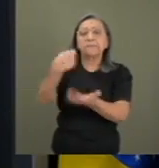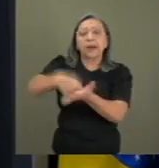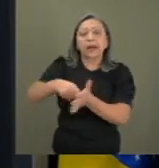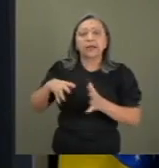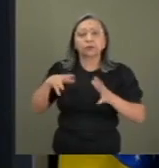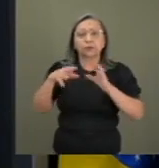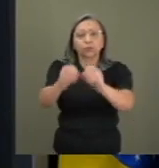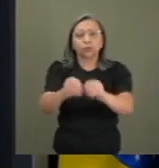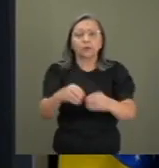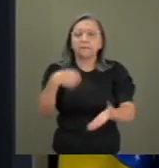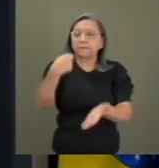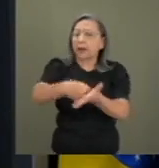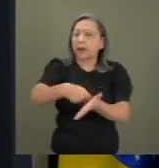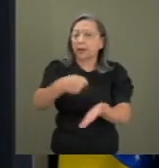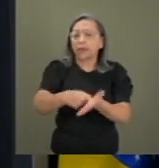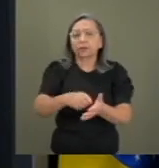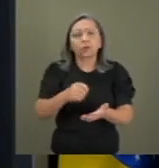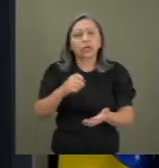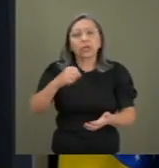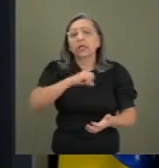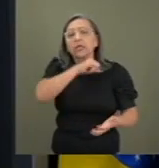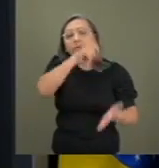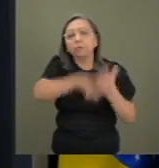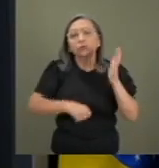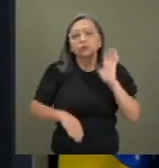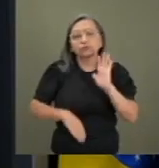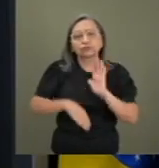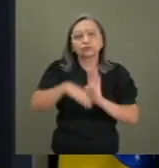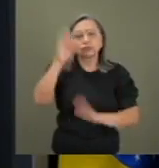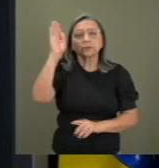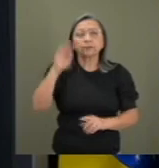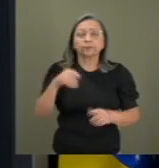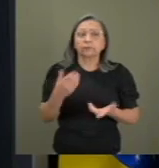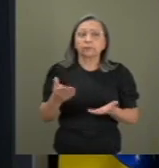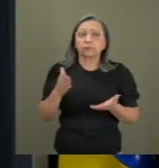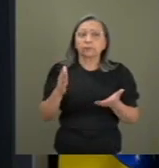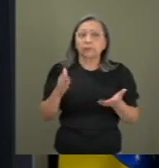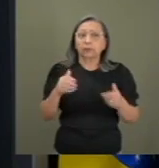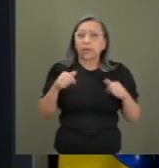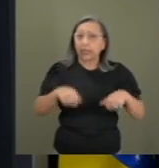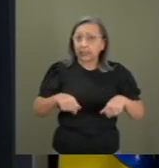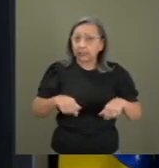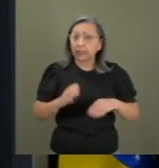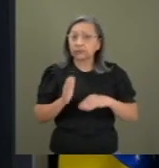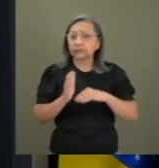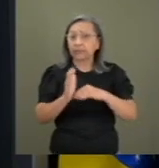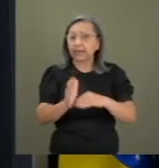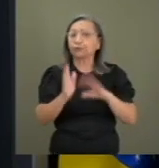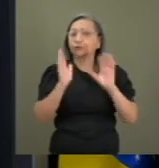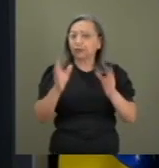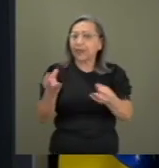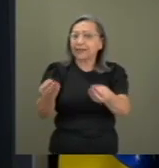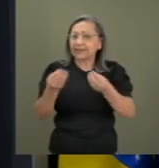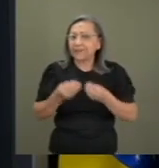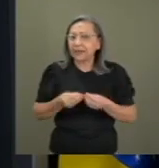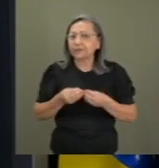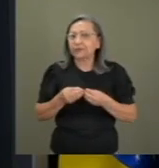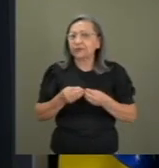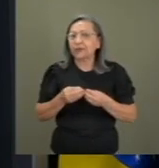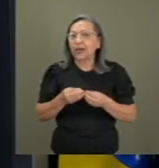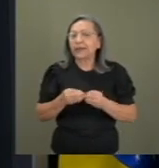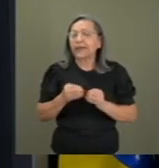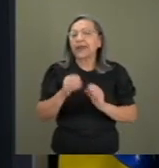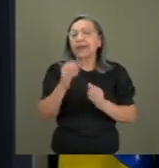isso pagando elevados impostos. Daqui a pouco já estamos aqui no Senado com o arcabouço fiscal, que